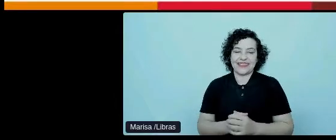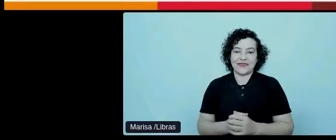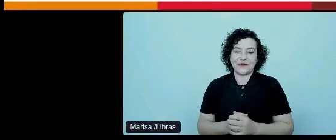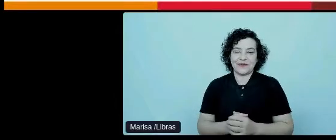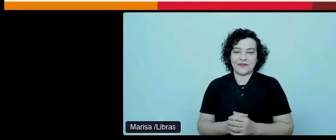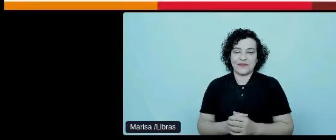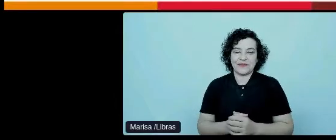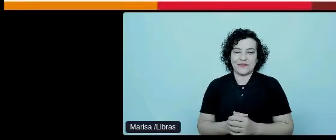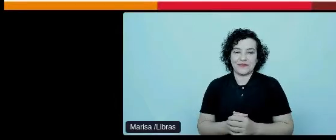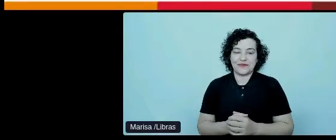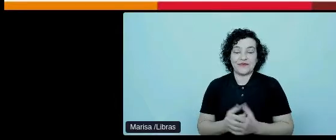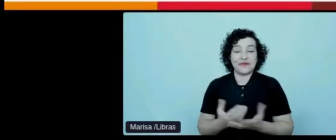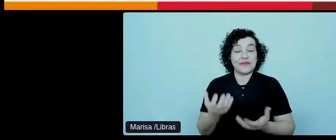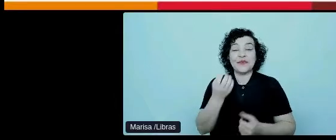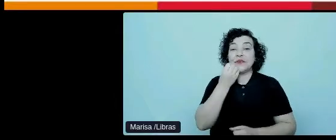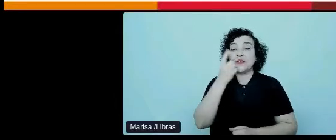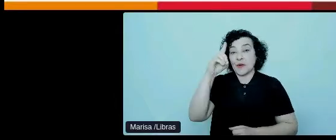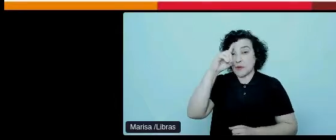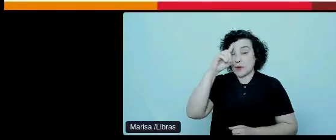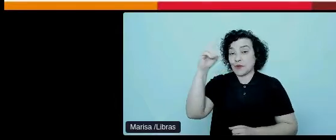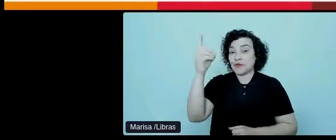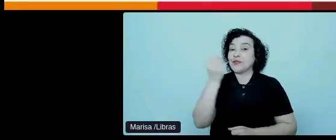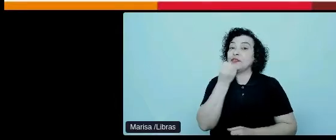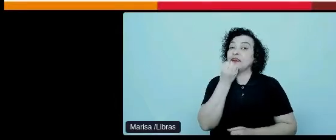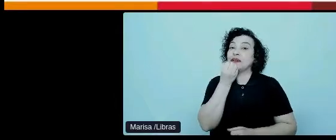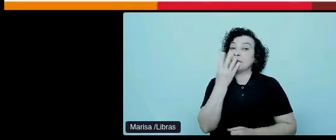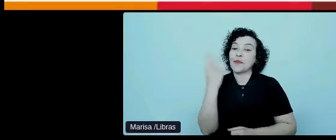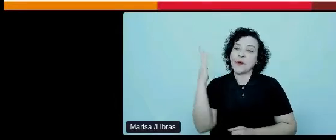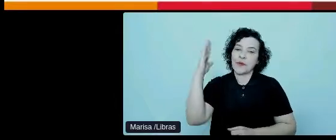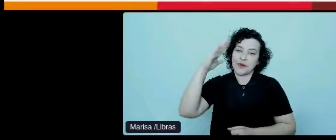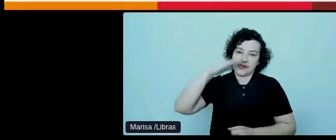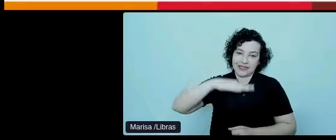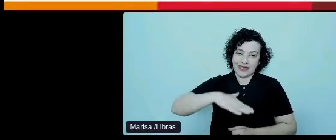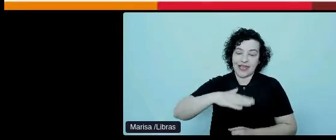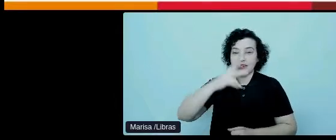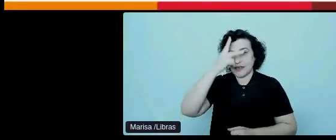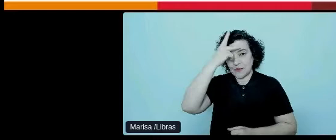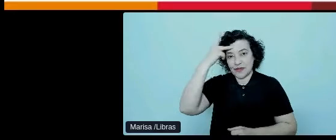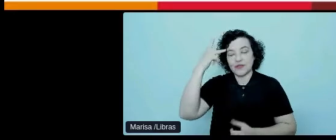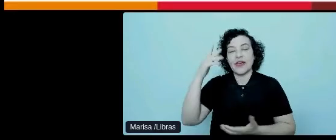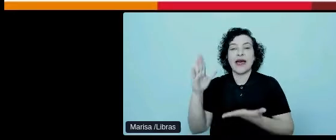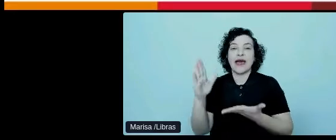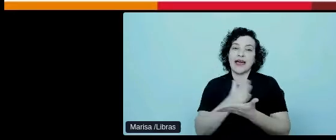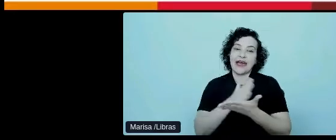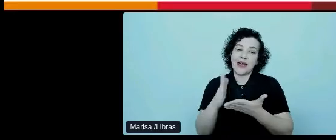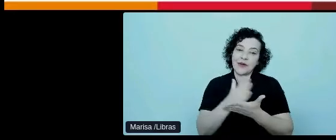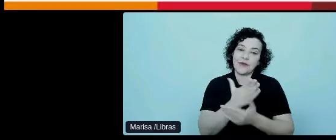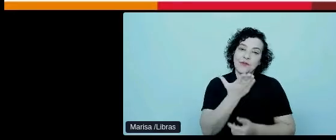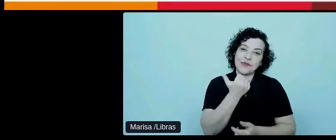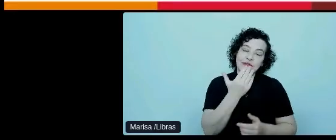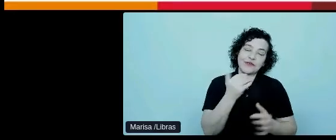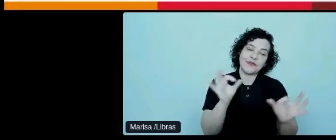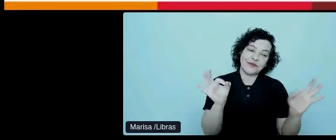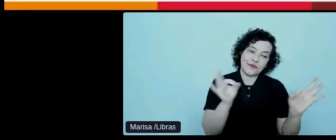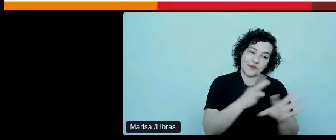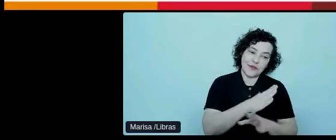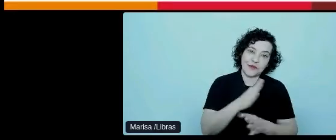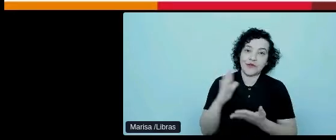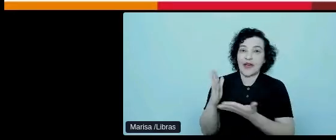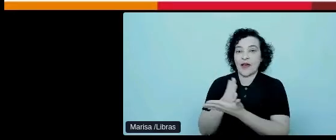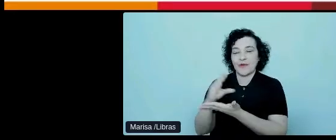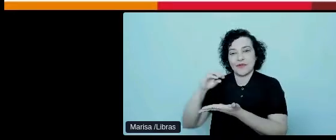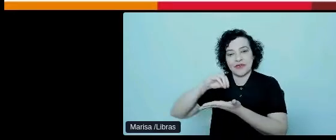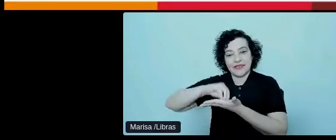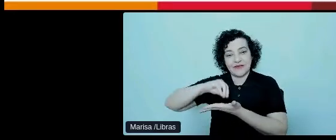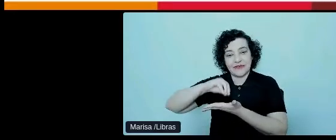Então, aquele bom dia, boa tarde, já que a gente está algumas pessoas almoçadas, outras nem tanto. Vamos começar